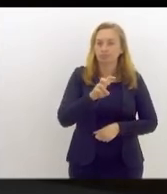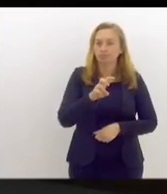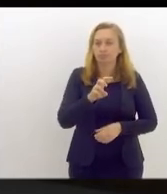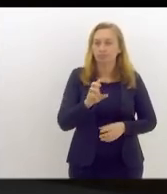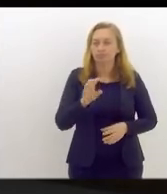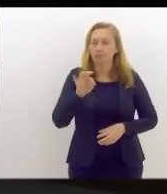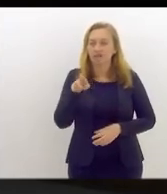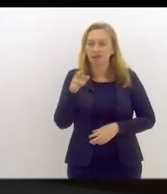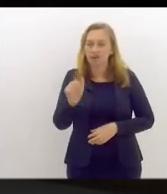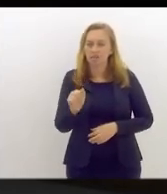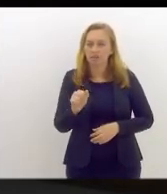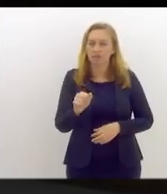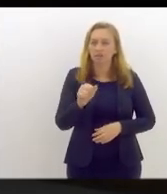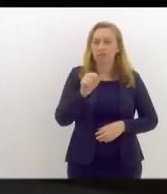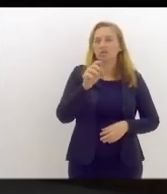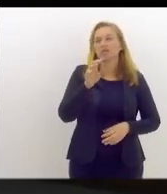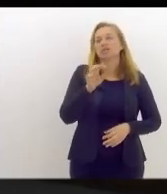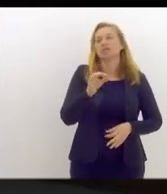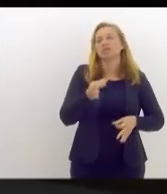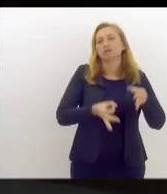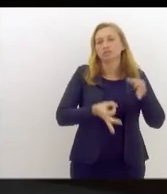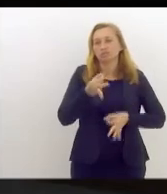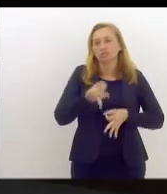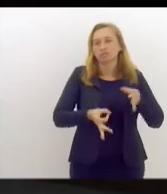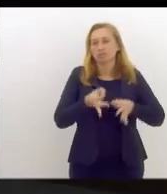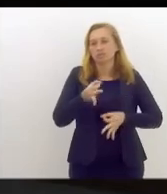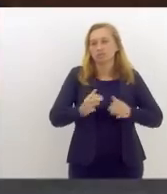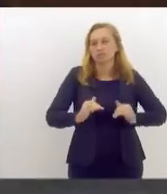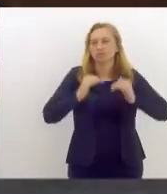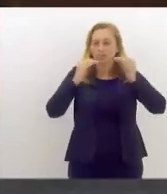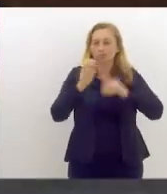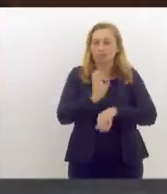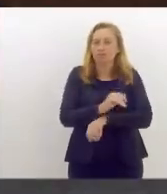do Tribunal de Justiça do Estado do Rio de Janeiro